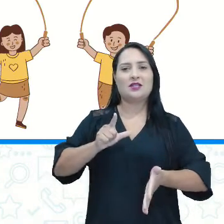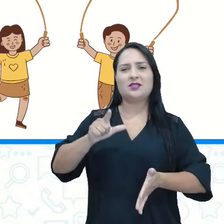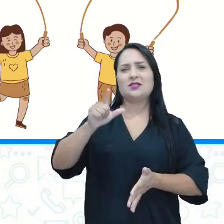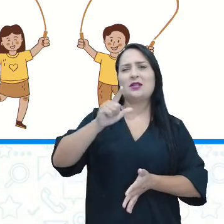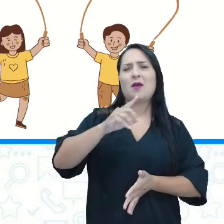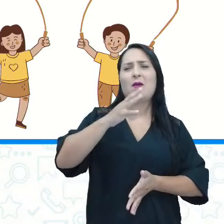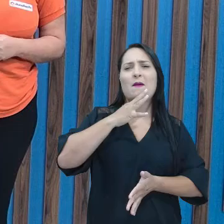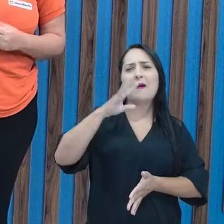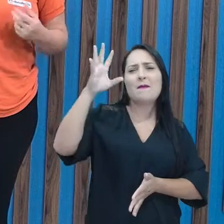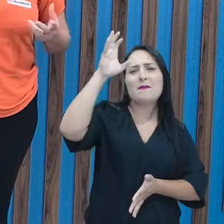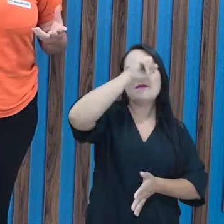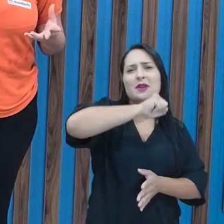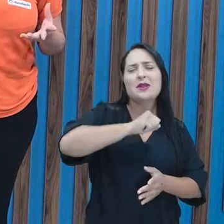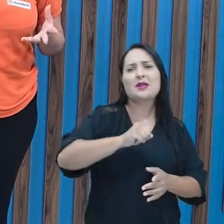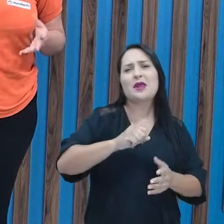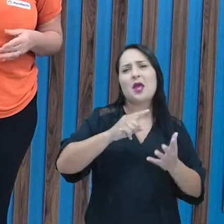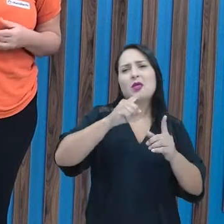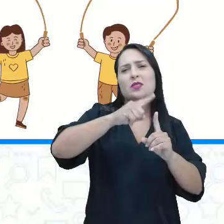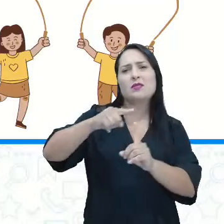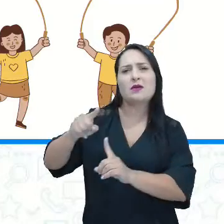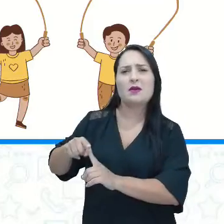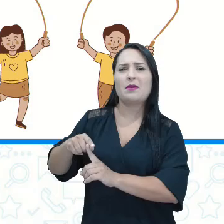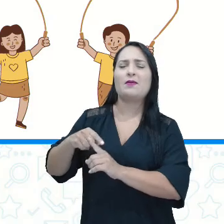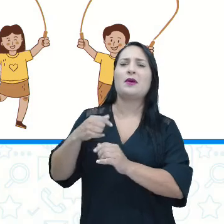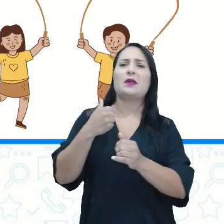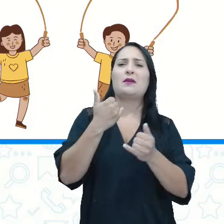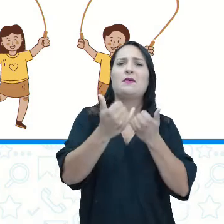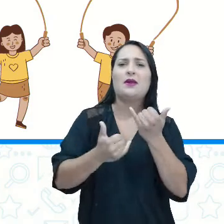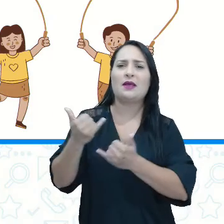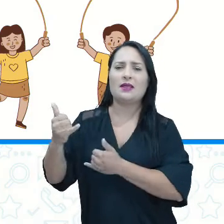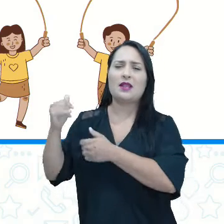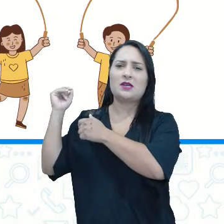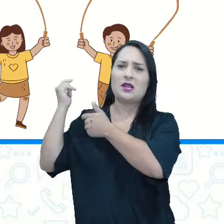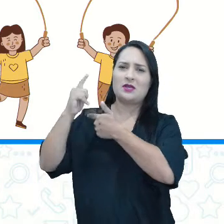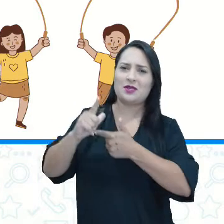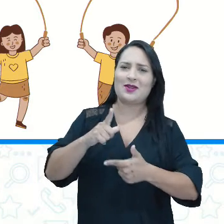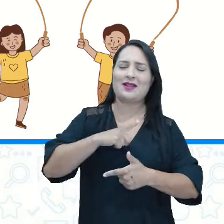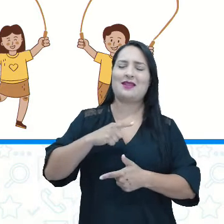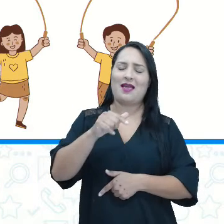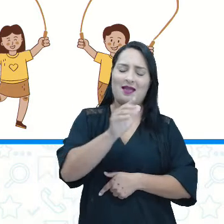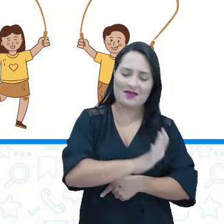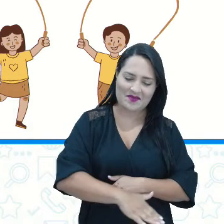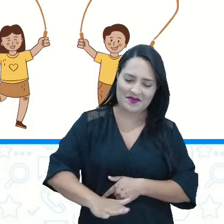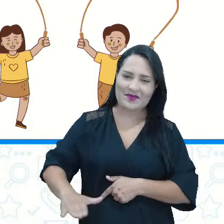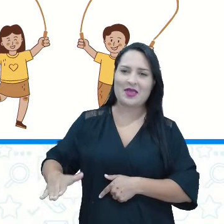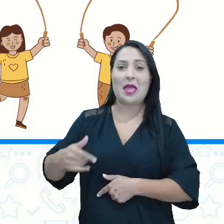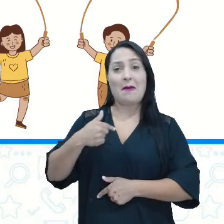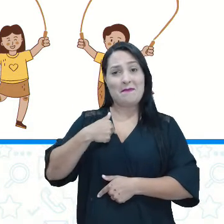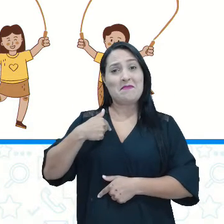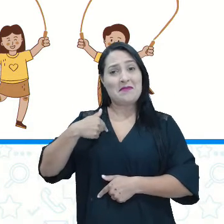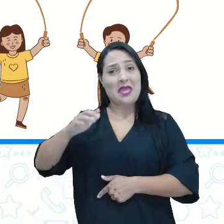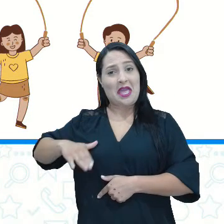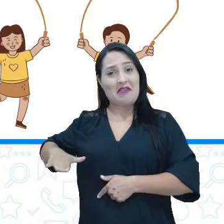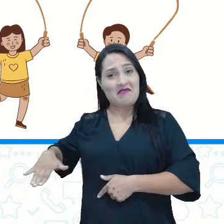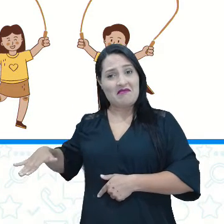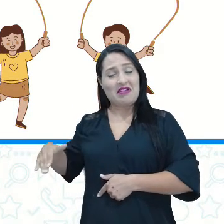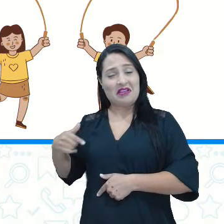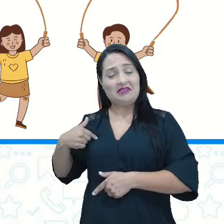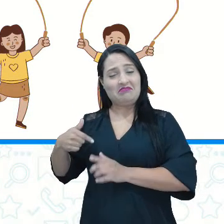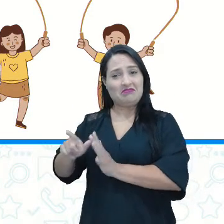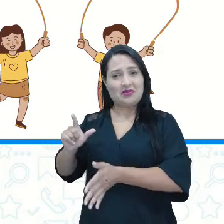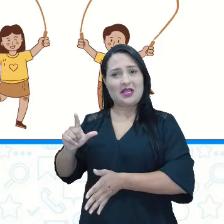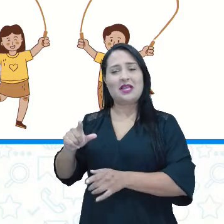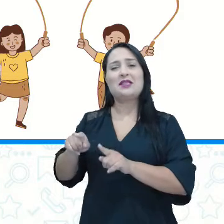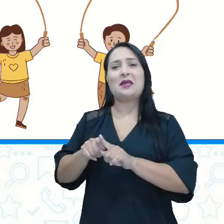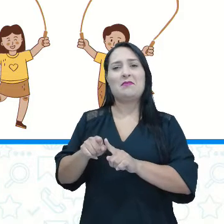as brincadeiras. As brincadeiras tradicionais fazem parte da sua infância, da minha infância, e muito provavelmente também